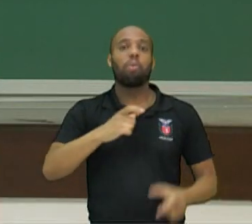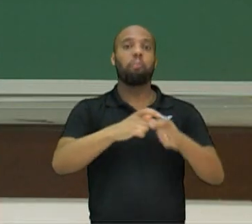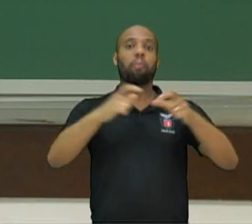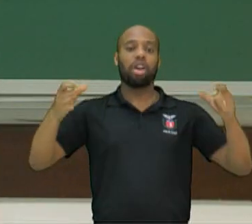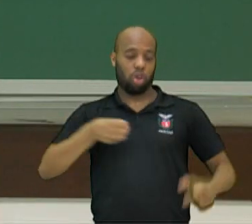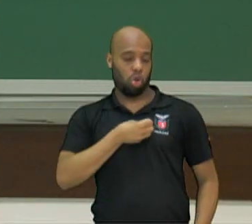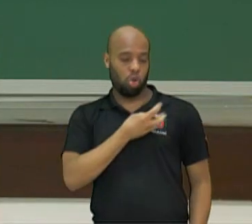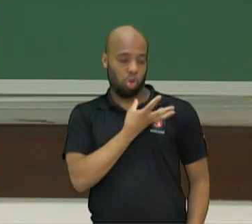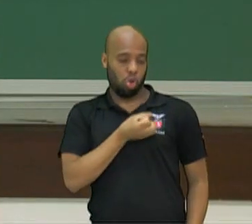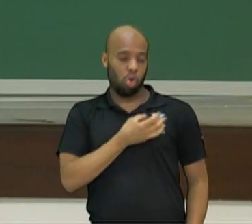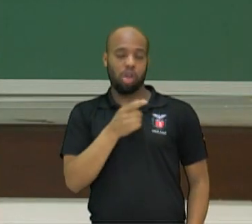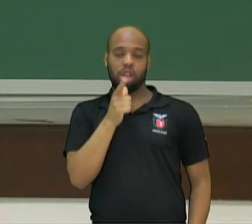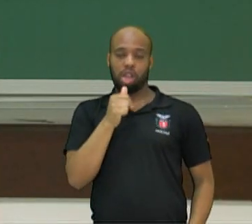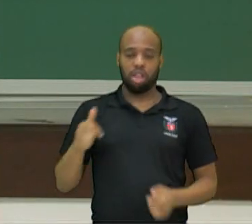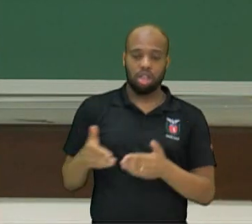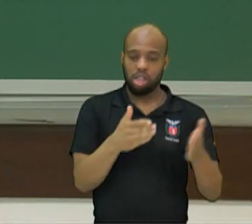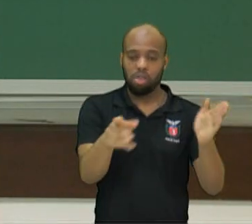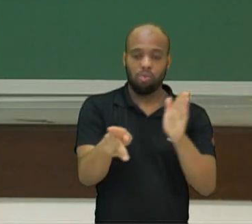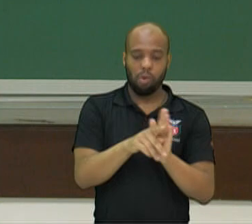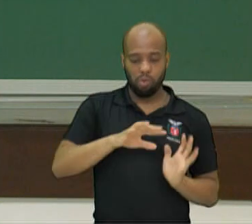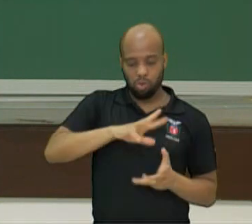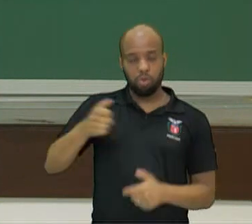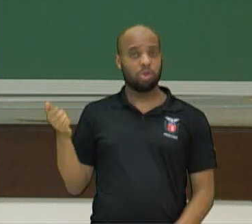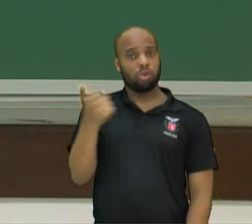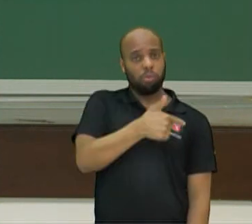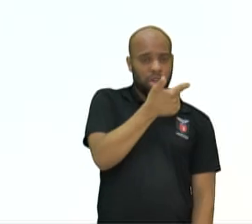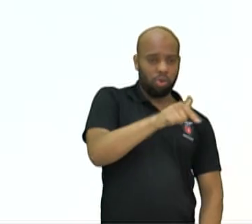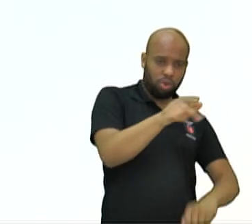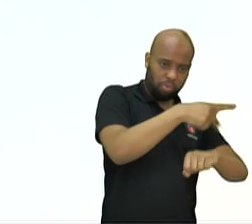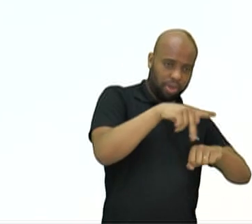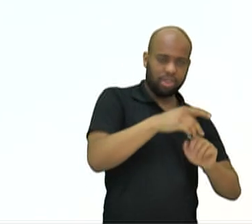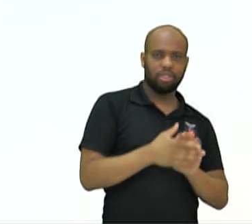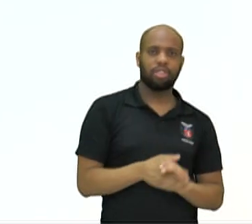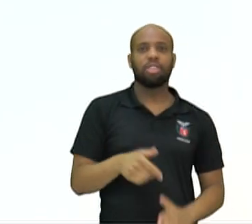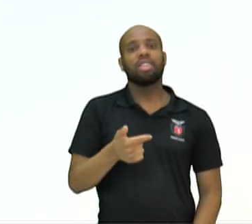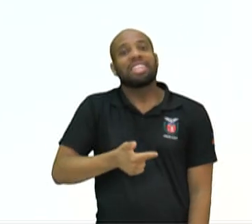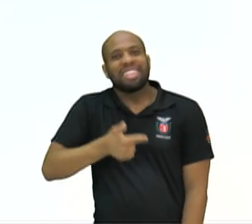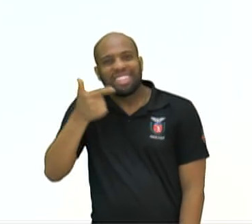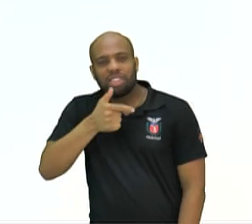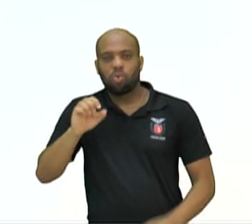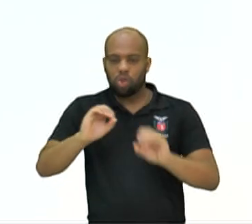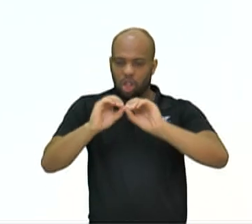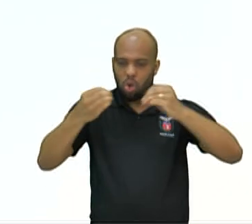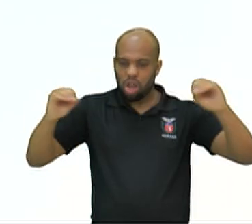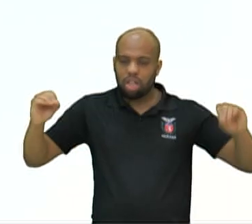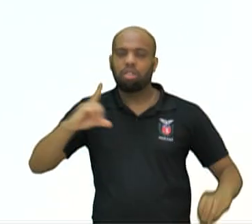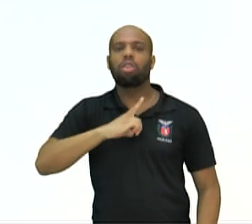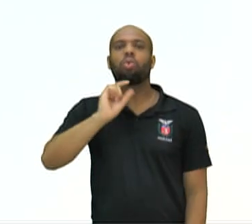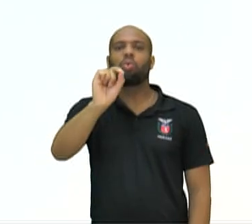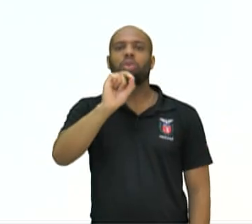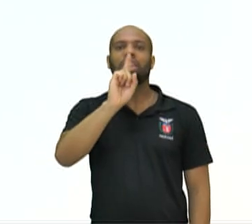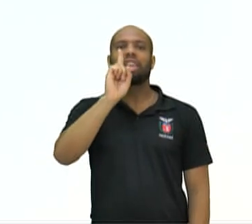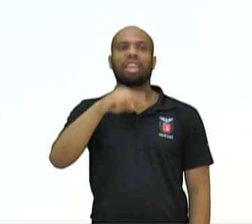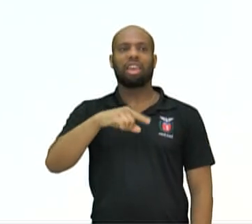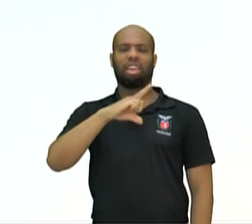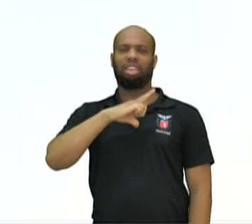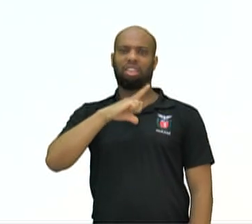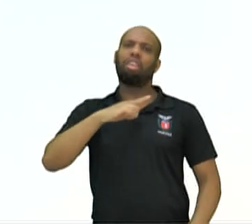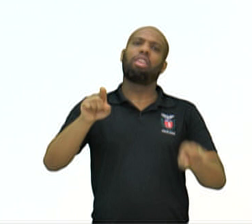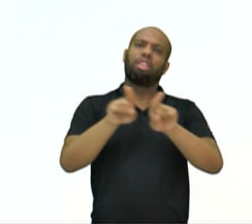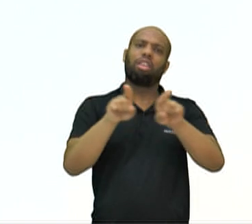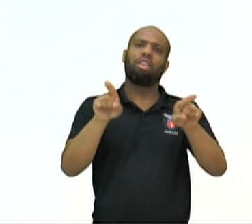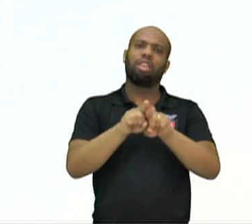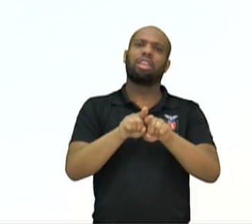número de rios no mundo. Segunda oração, nós temos ali, tem